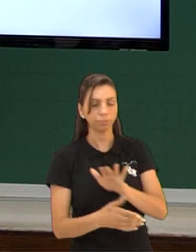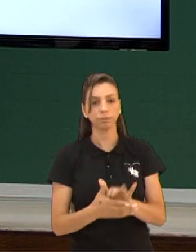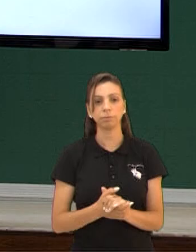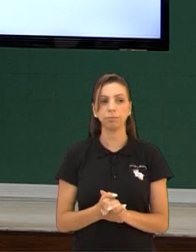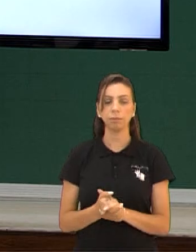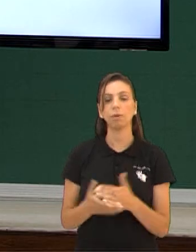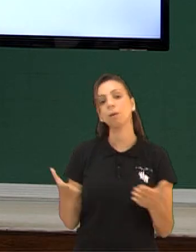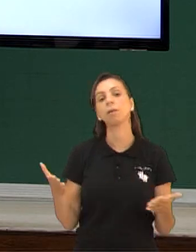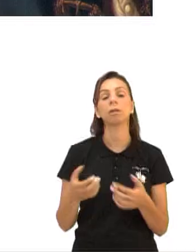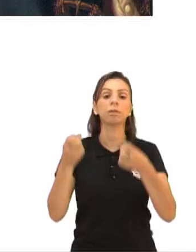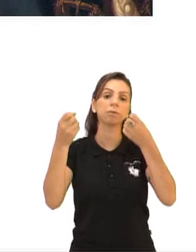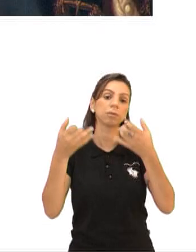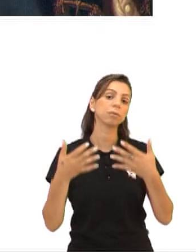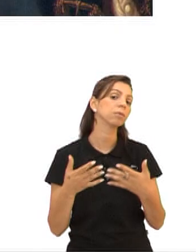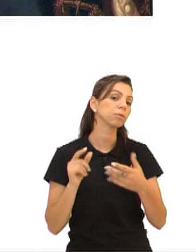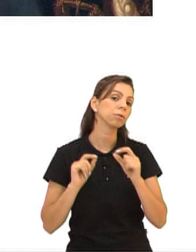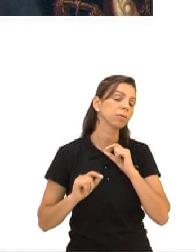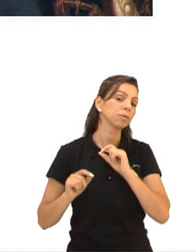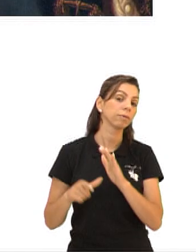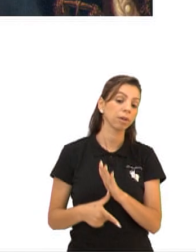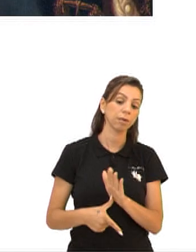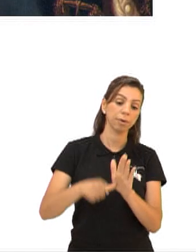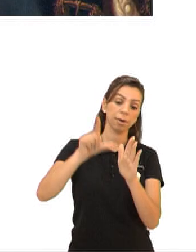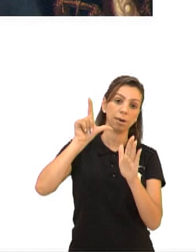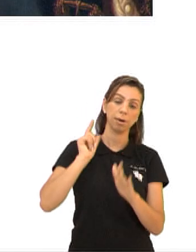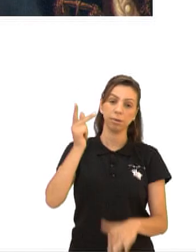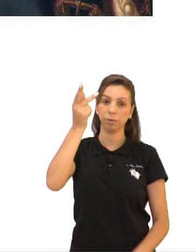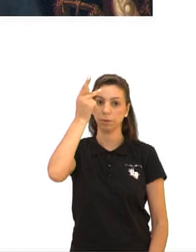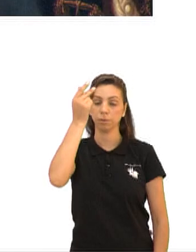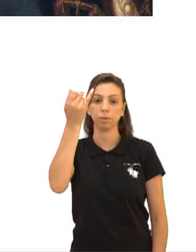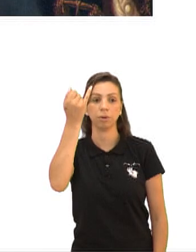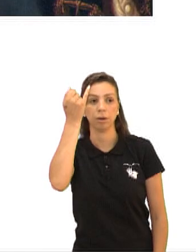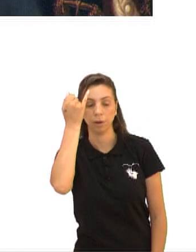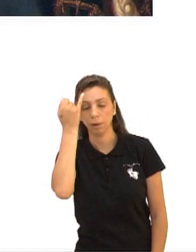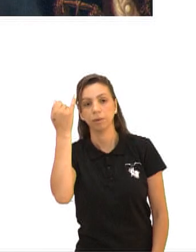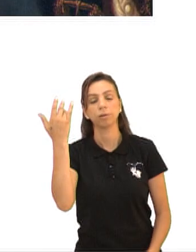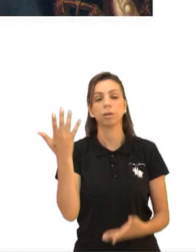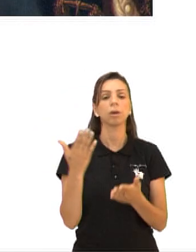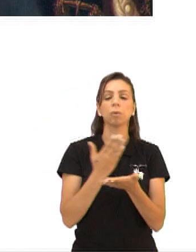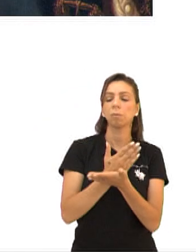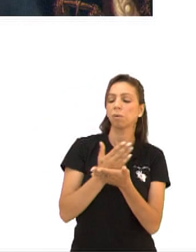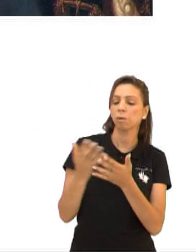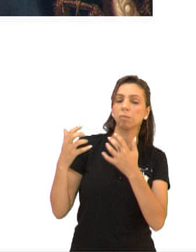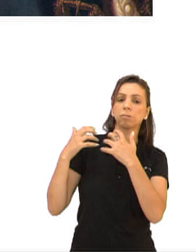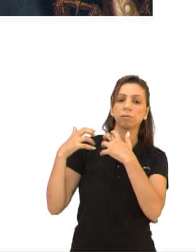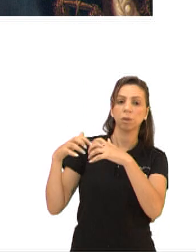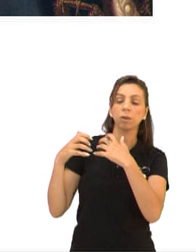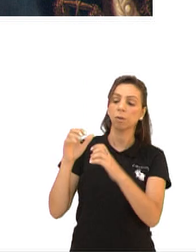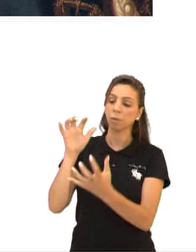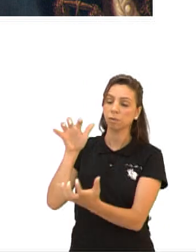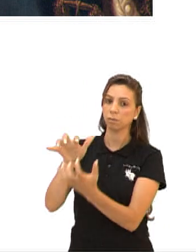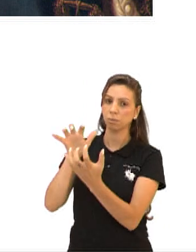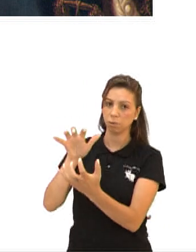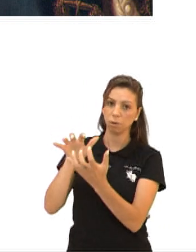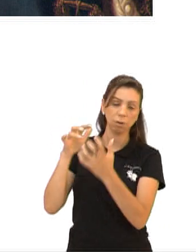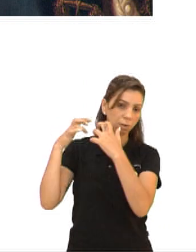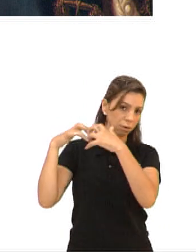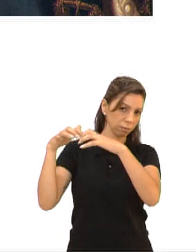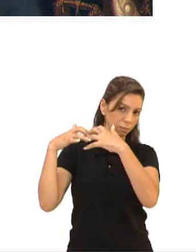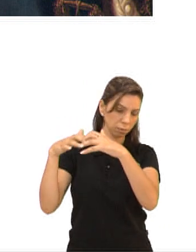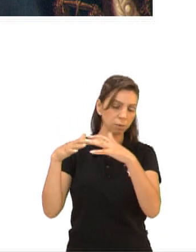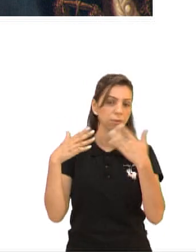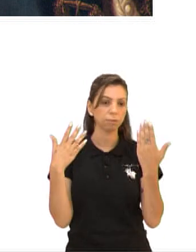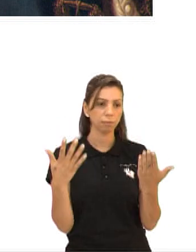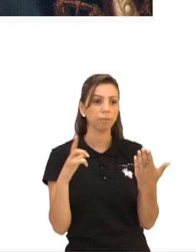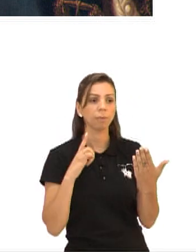esses precedentes, né? O que veio antes do Kant que levou ele a essa reflexão, ou que pode ter influenciado as suas reflexões.